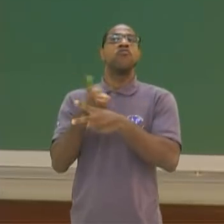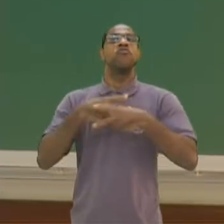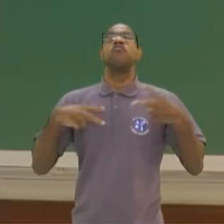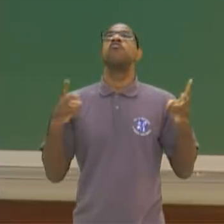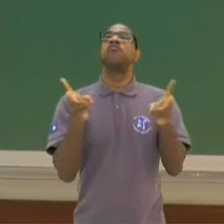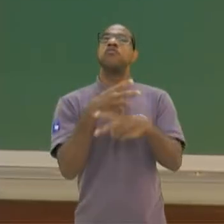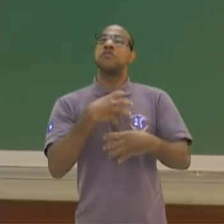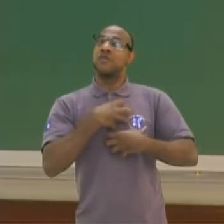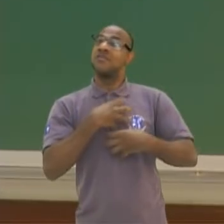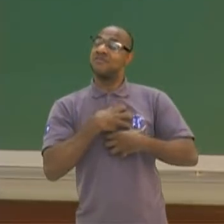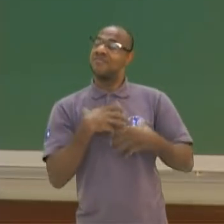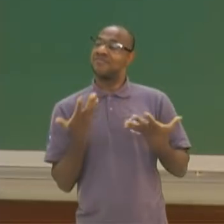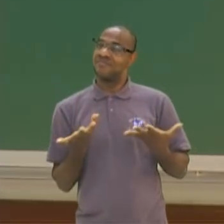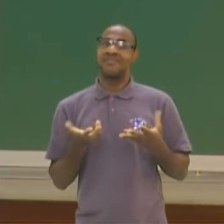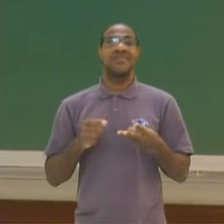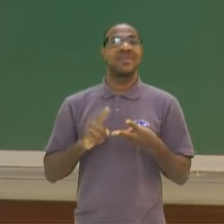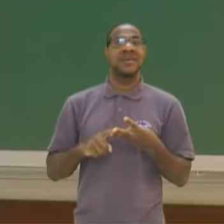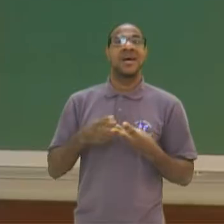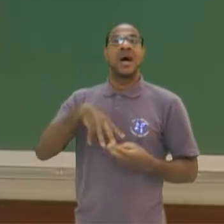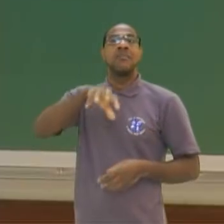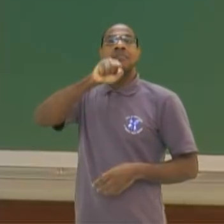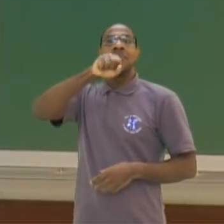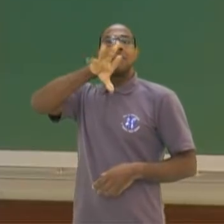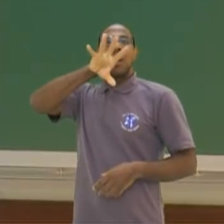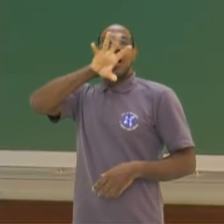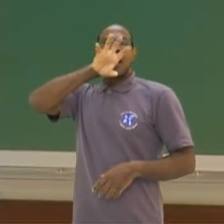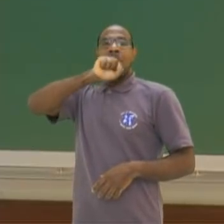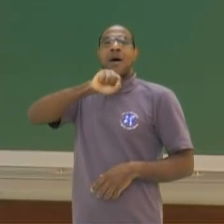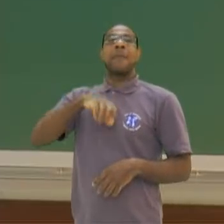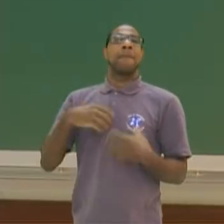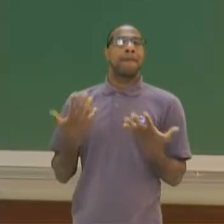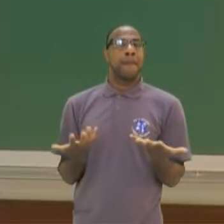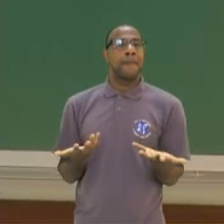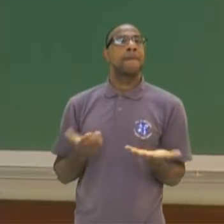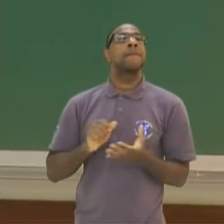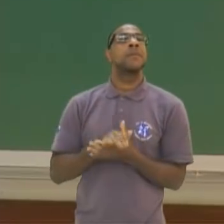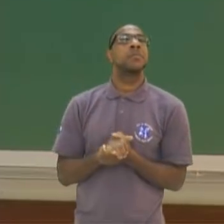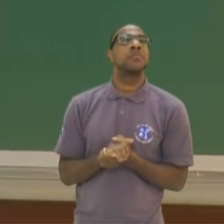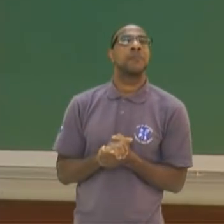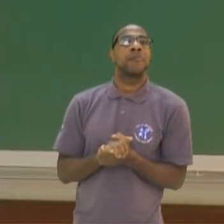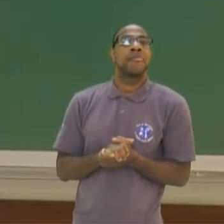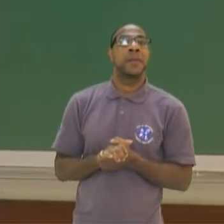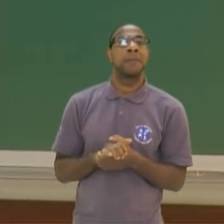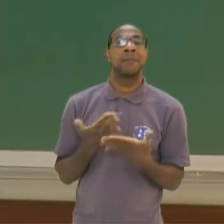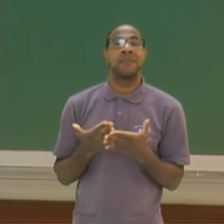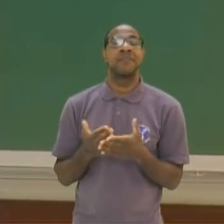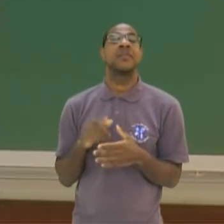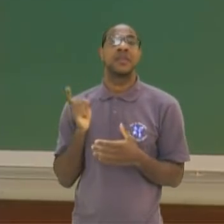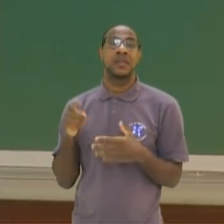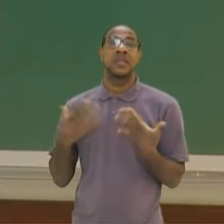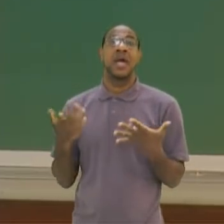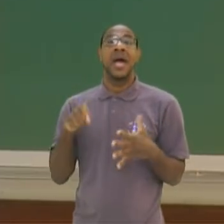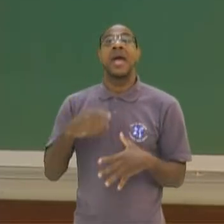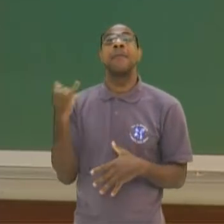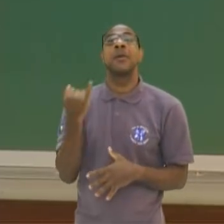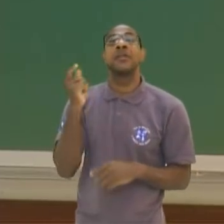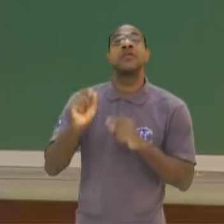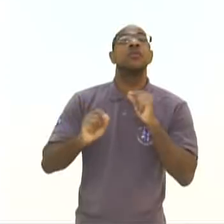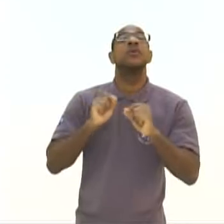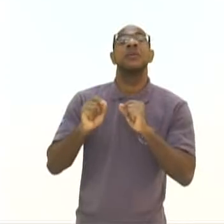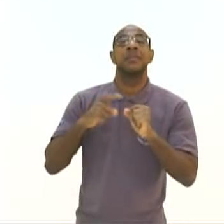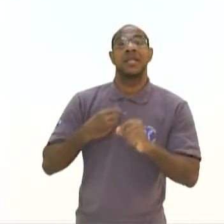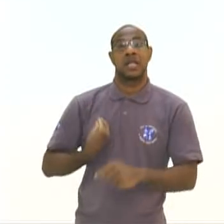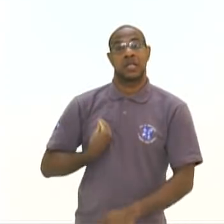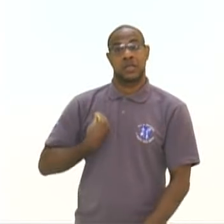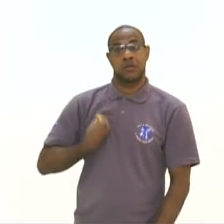gente sente, é o ar que nós respiramos. Vamos conhecer mais um pouquinho sobre ela? A troposfera é importante para a